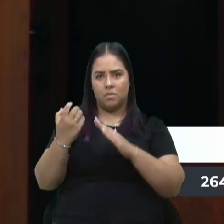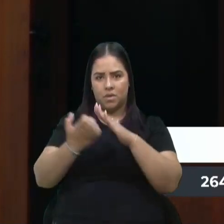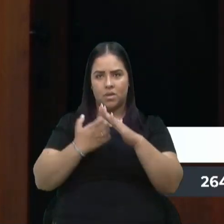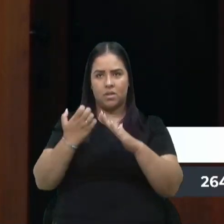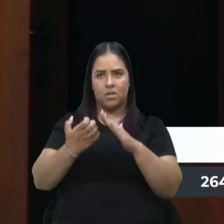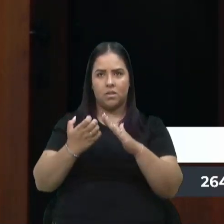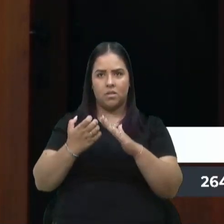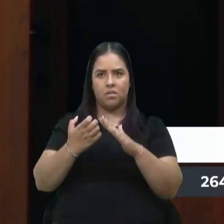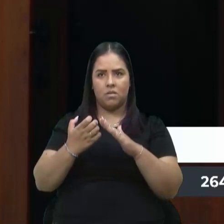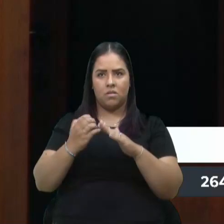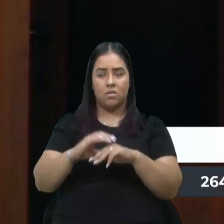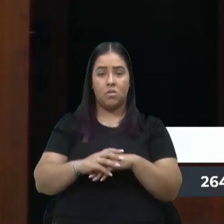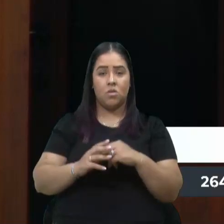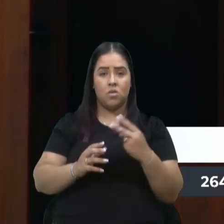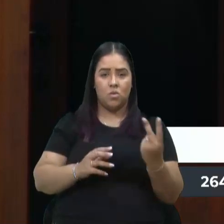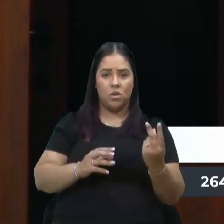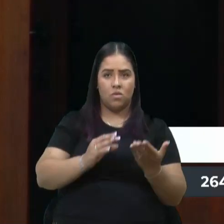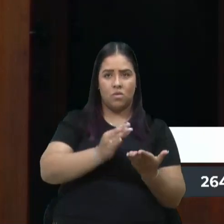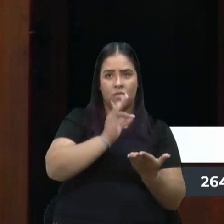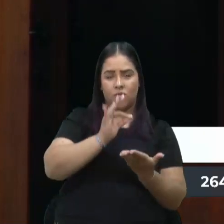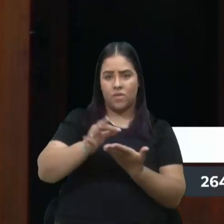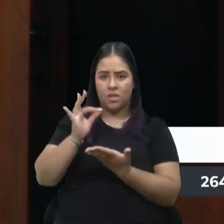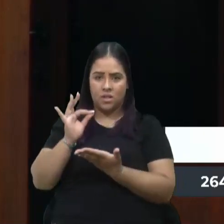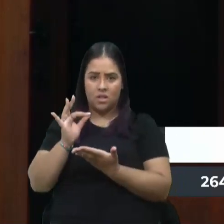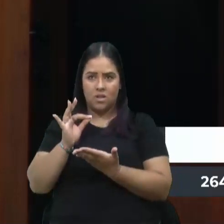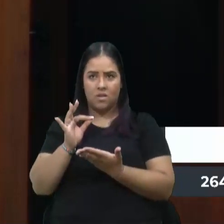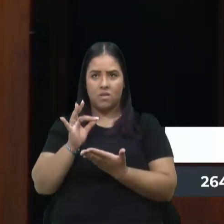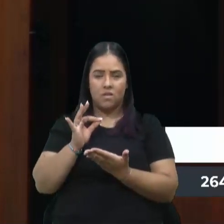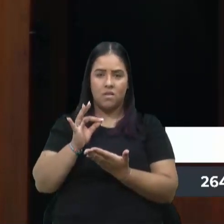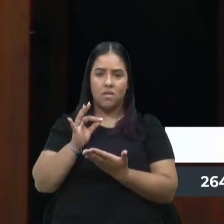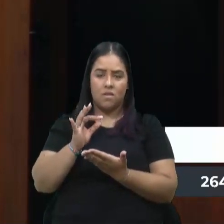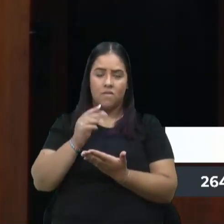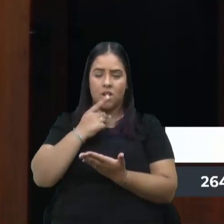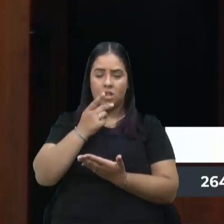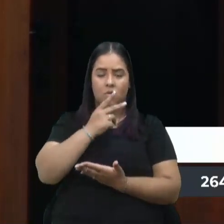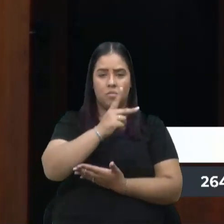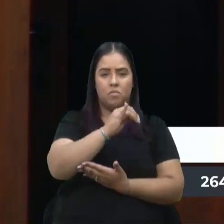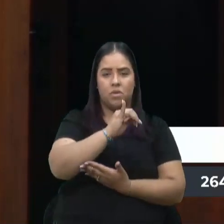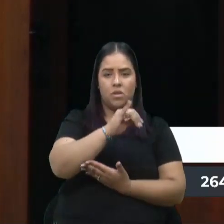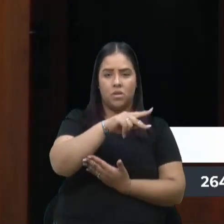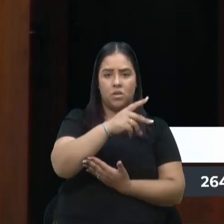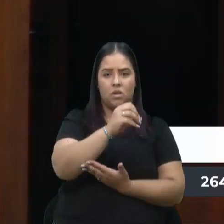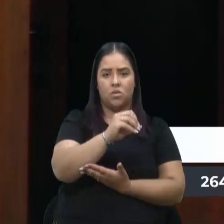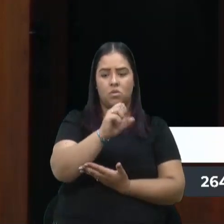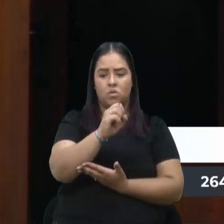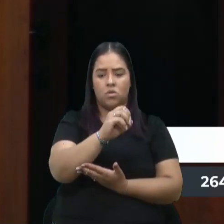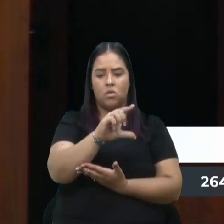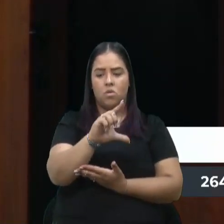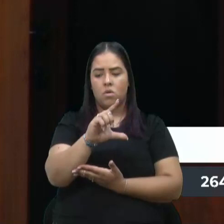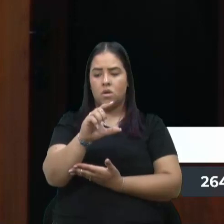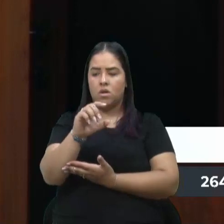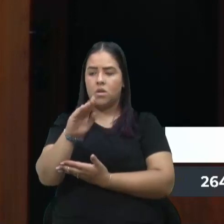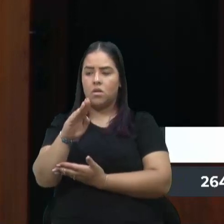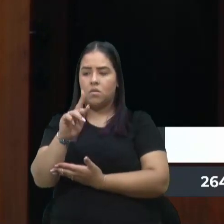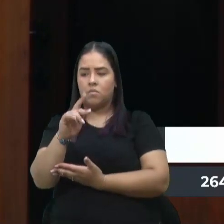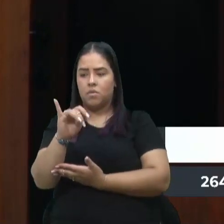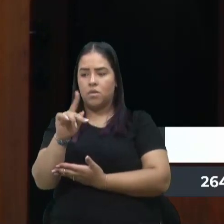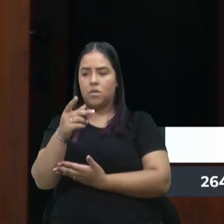sobre o pinho-sol e o pinho-bril, eu, como consultor de empresas, estava no refeitório da empresa, vereador